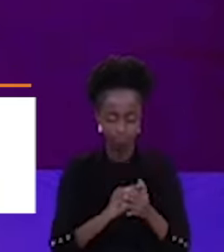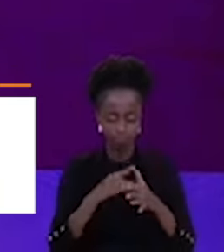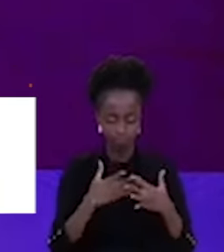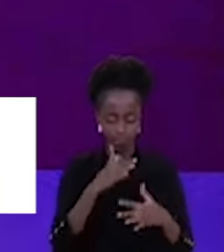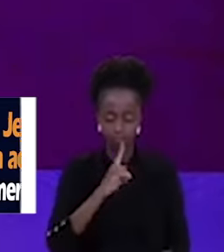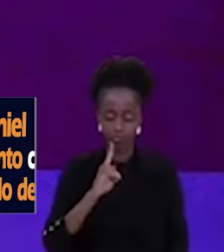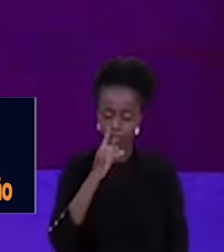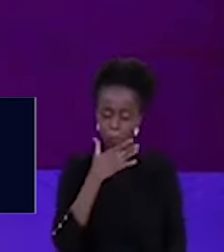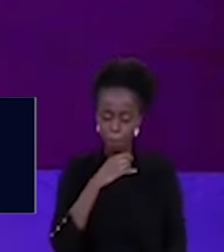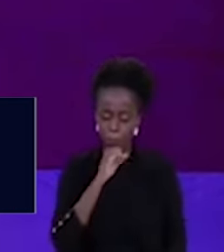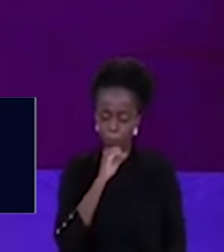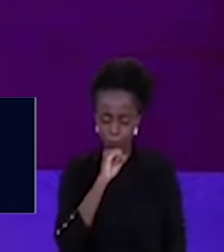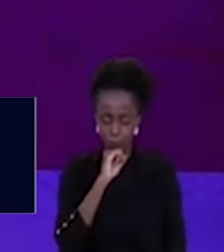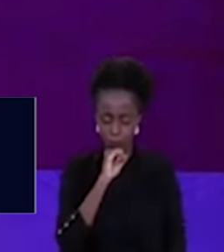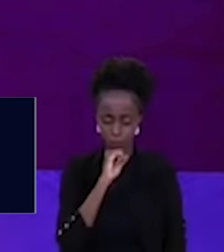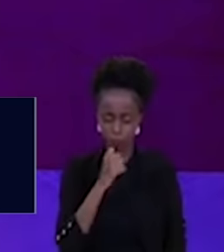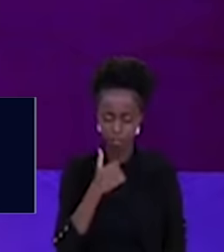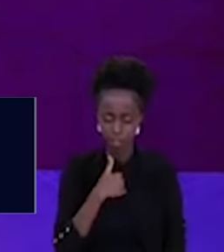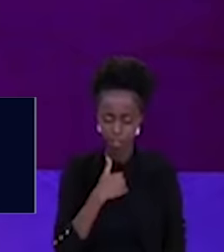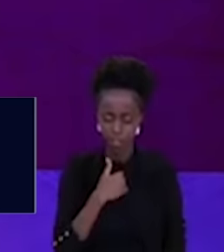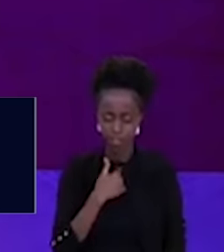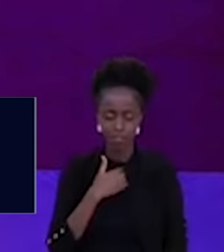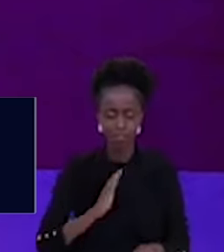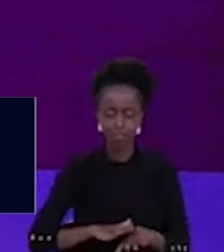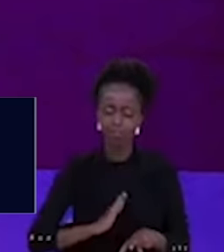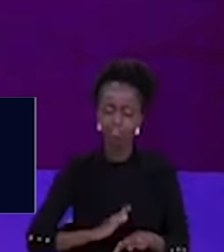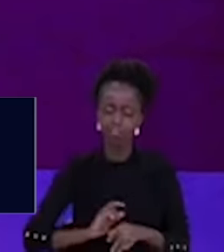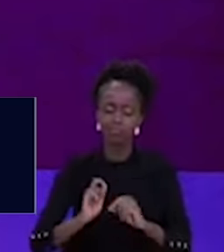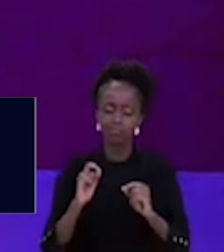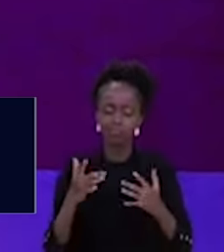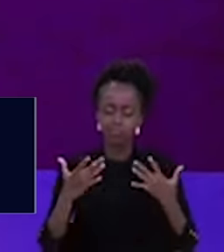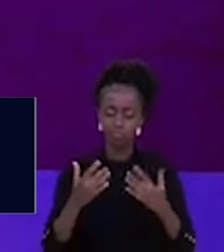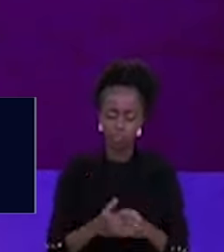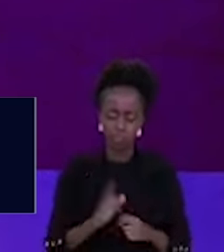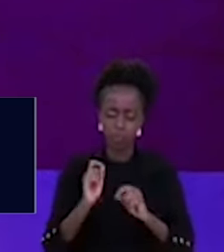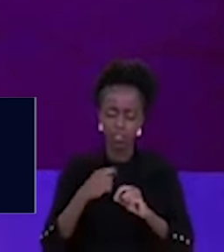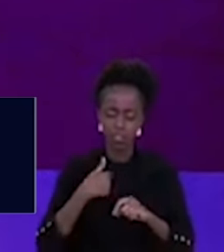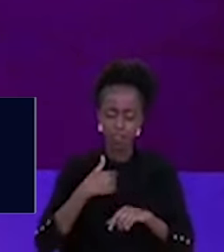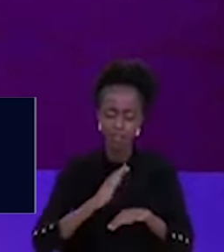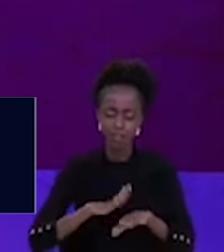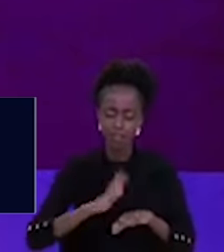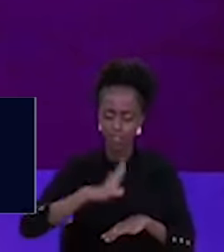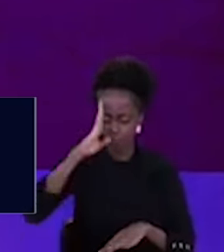meu Pai, então que darei? Que tenho eu para te oferecer?